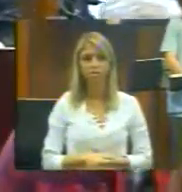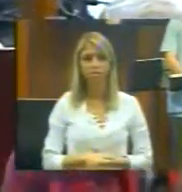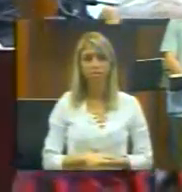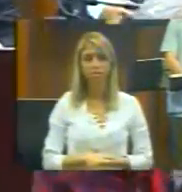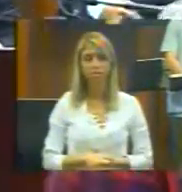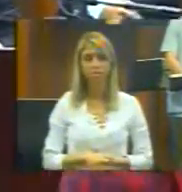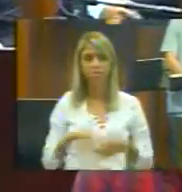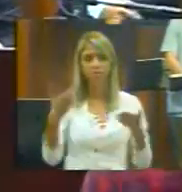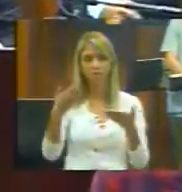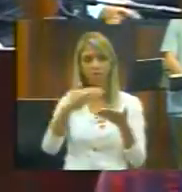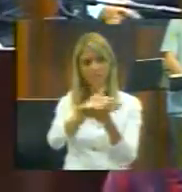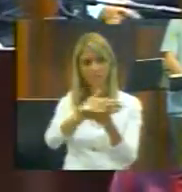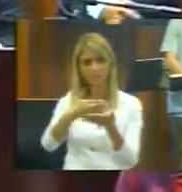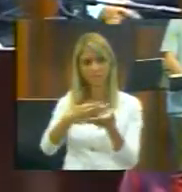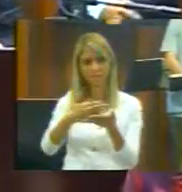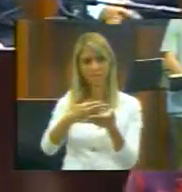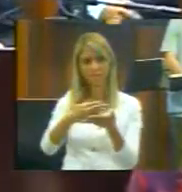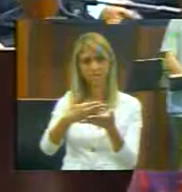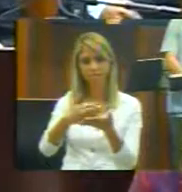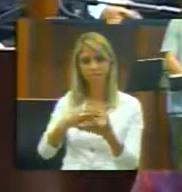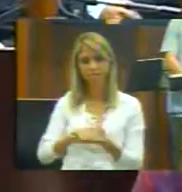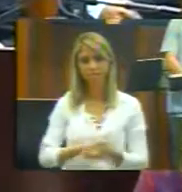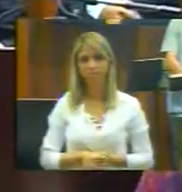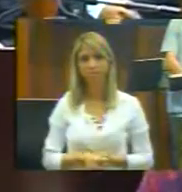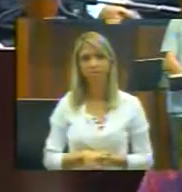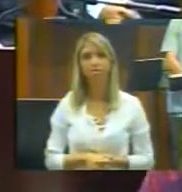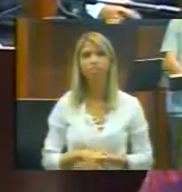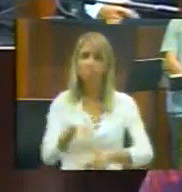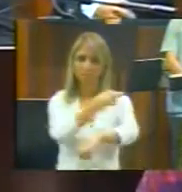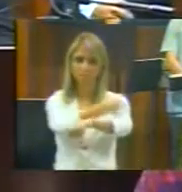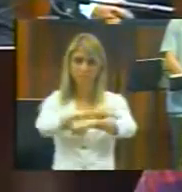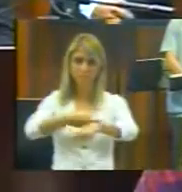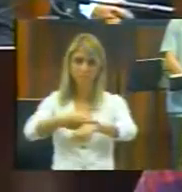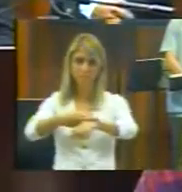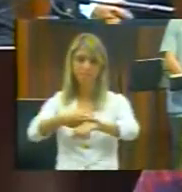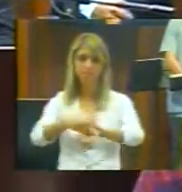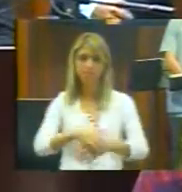E agora daremos início à nossa sessão.